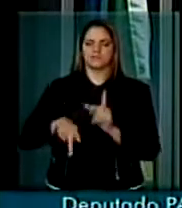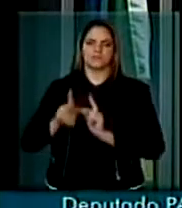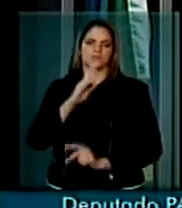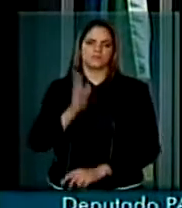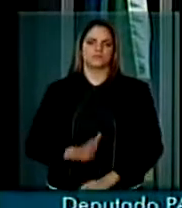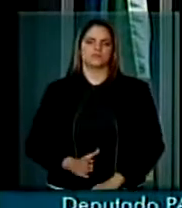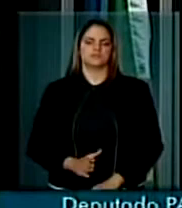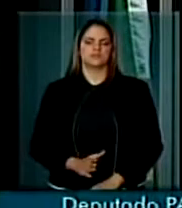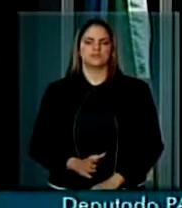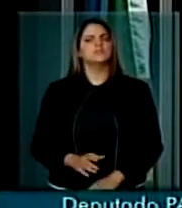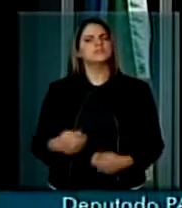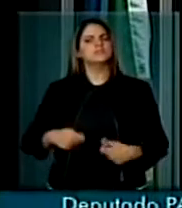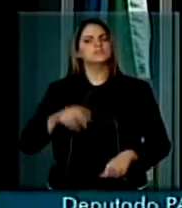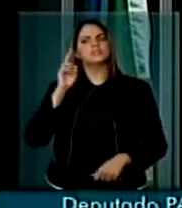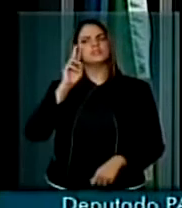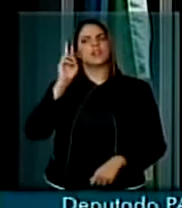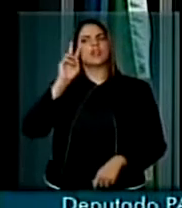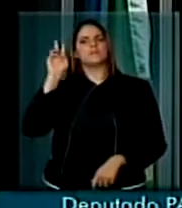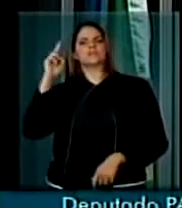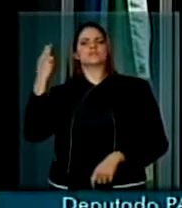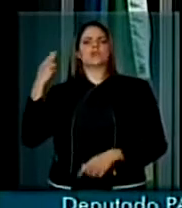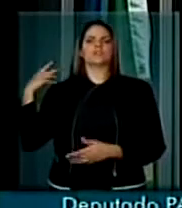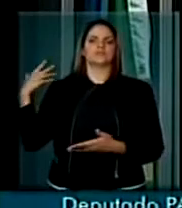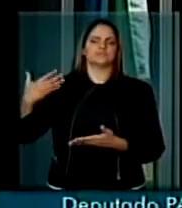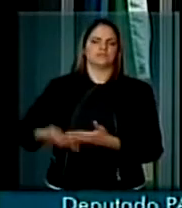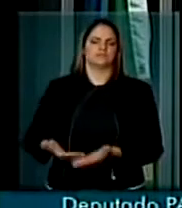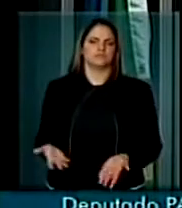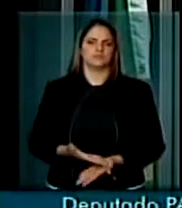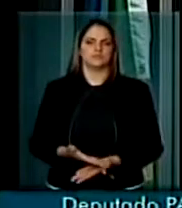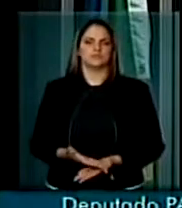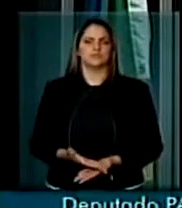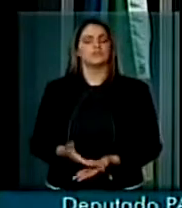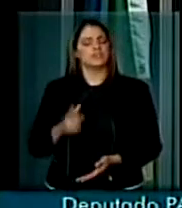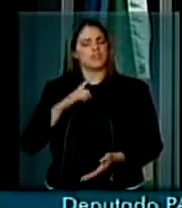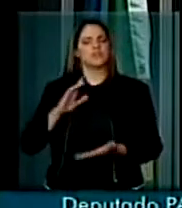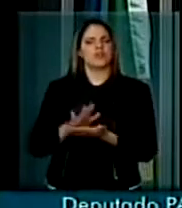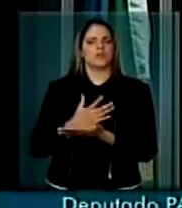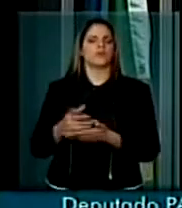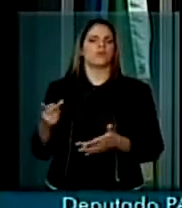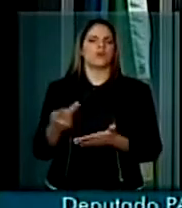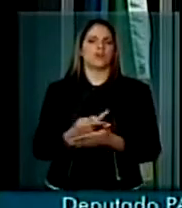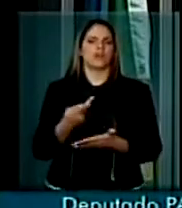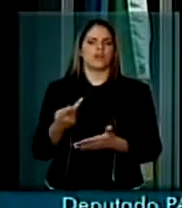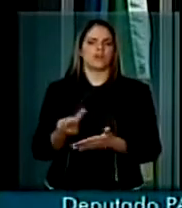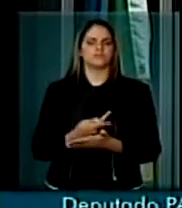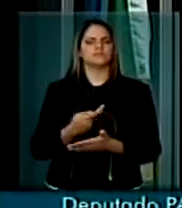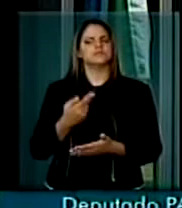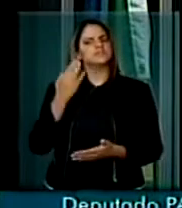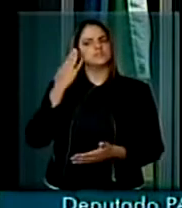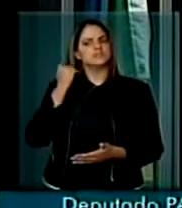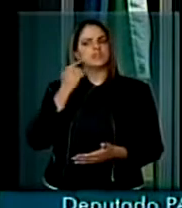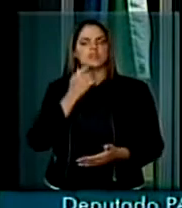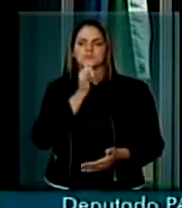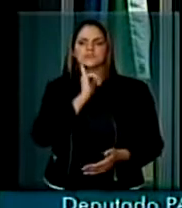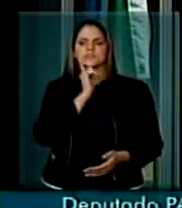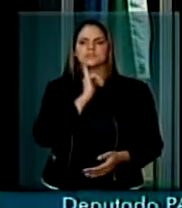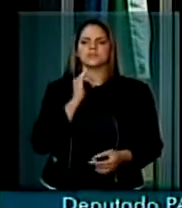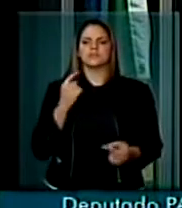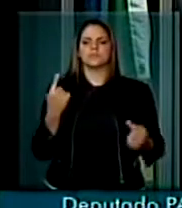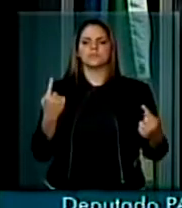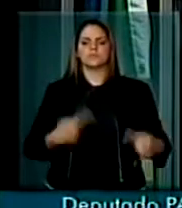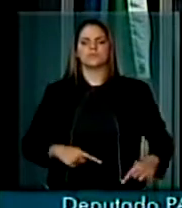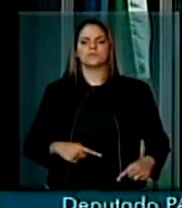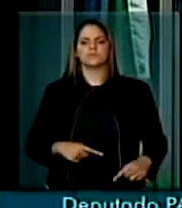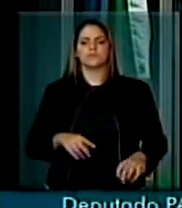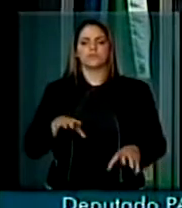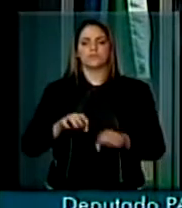perspectiva histórica precisa ser resgatada. Houve erros posteriormente? Eu poderia enumerá-los aqui. Um deles foi até o impedimento da